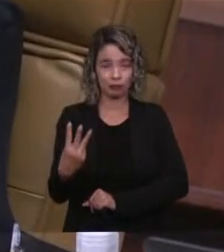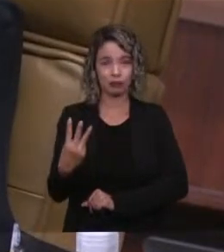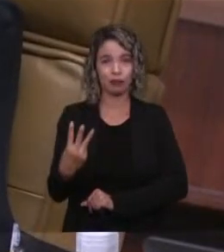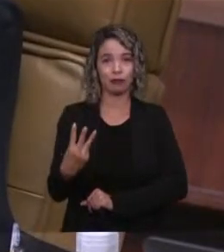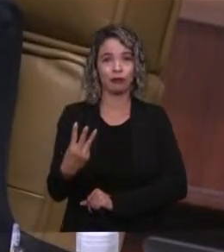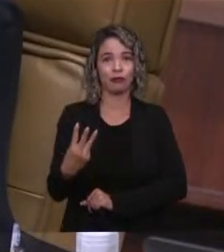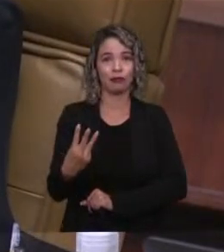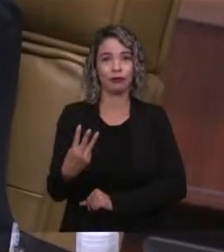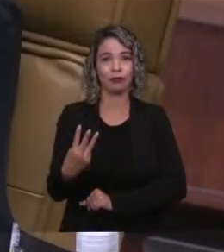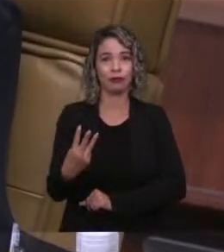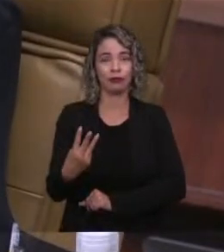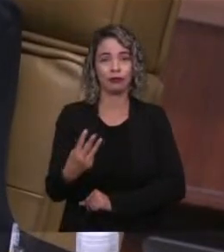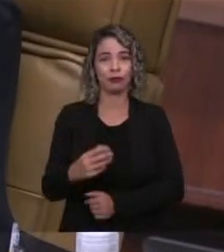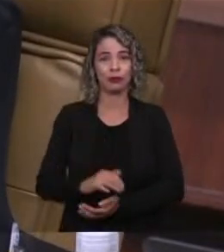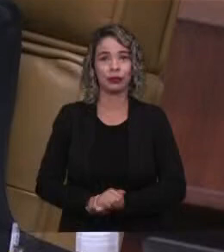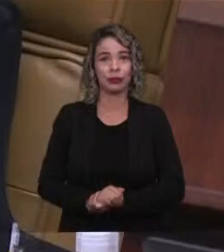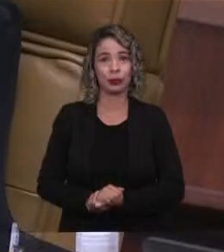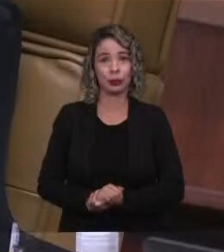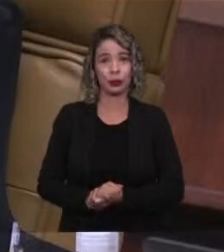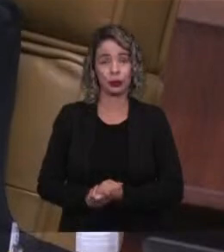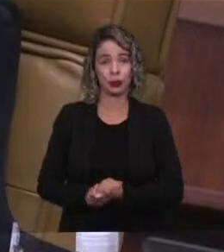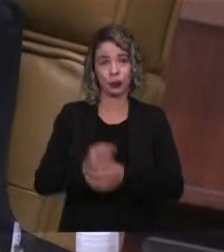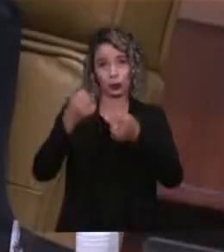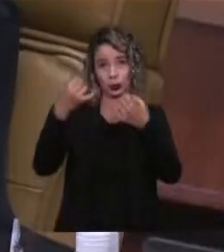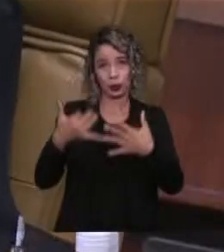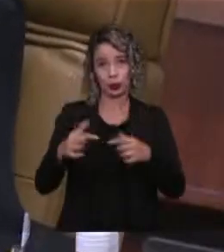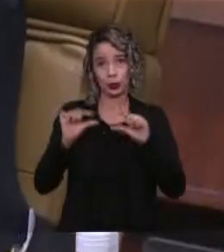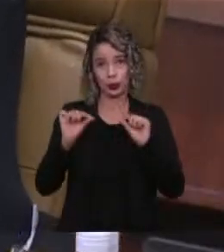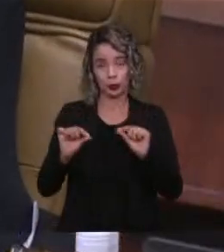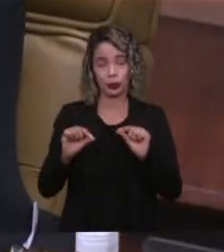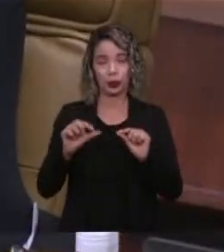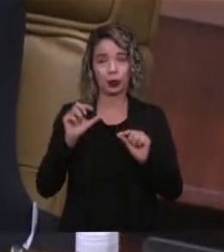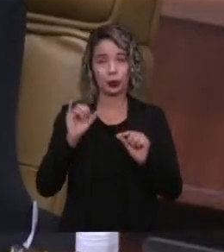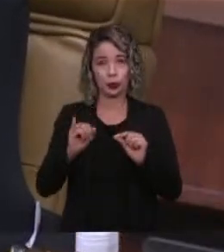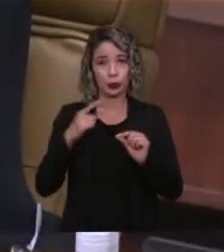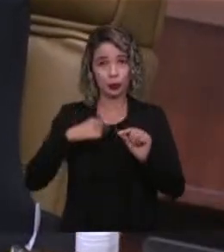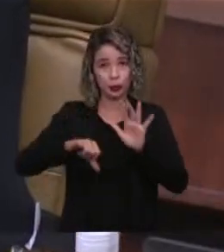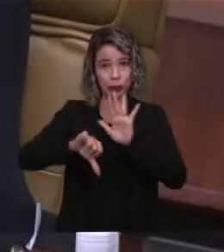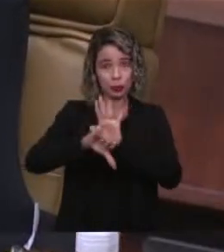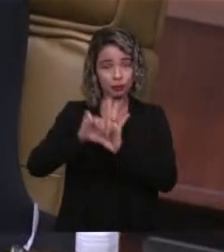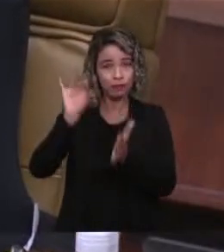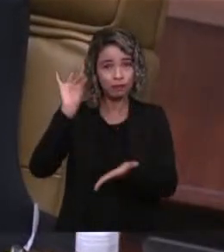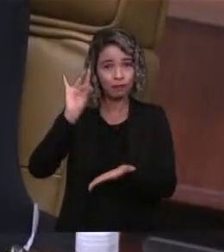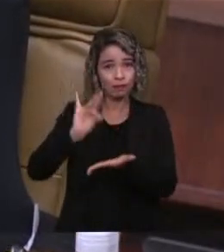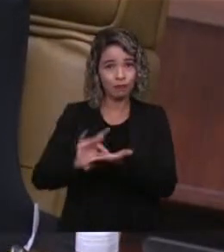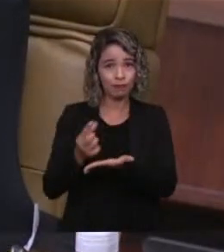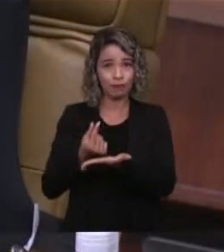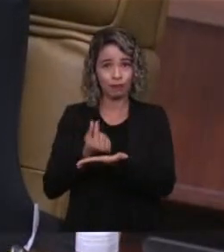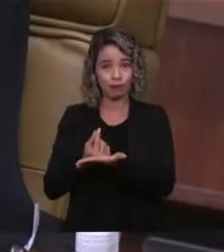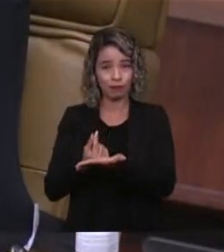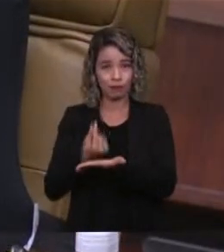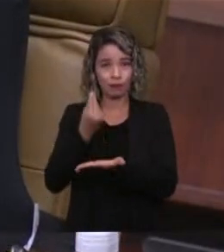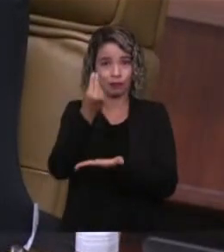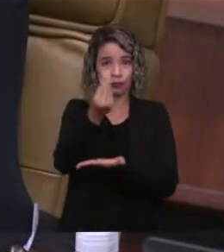1.875.233. Diz a ementa: a consumação de crime de lavagem de ativos através de um